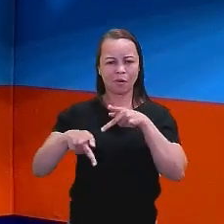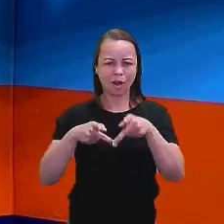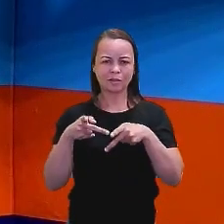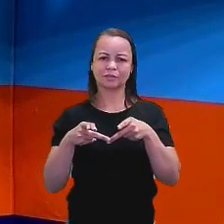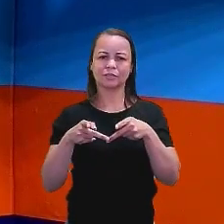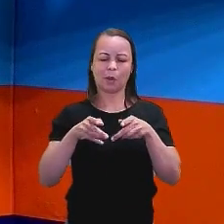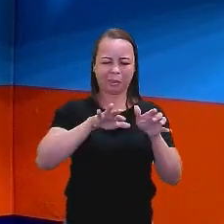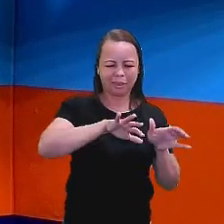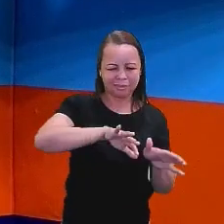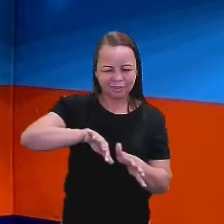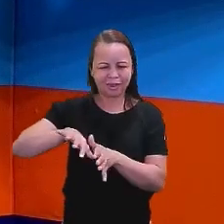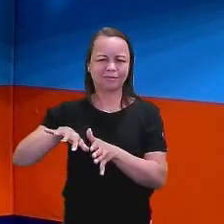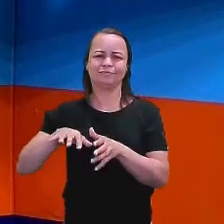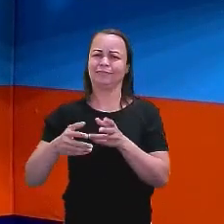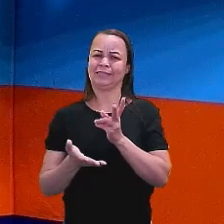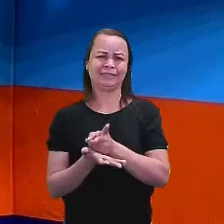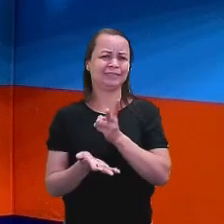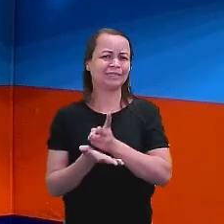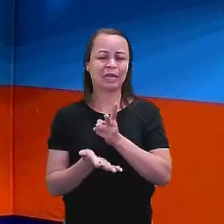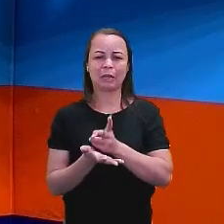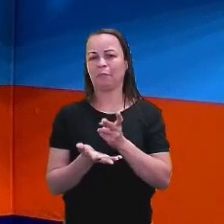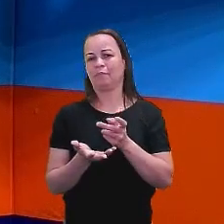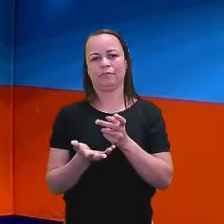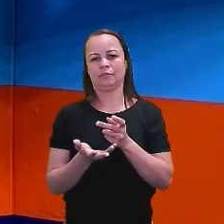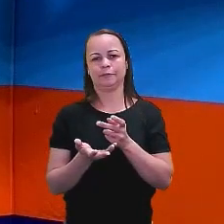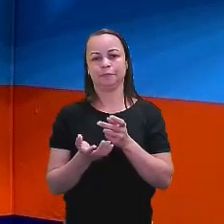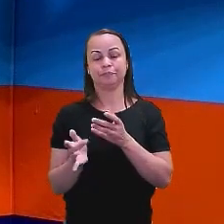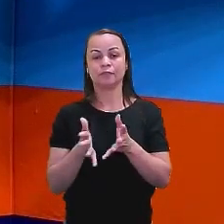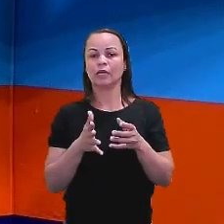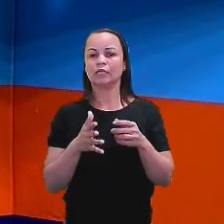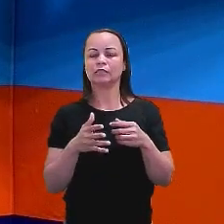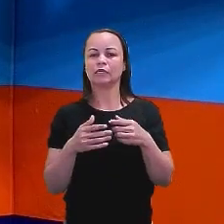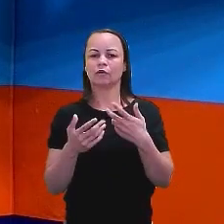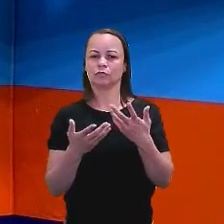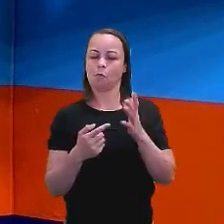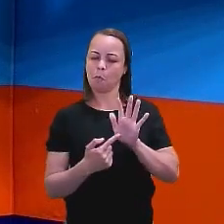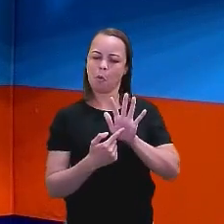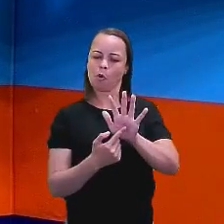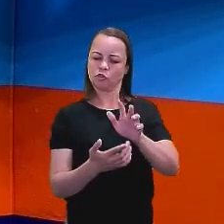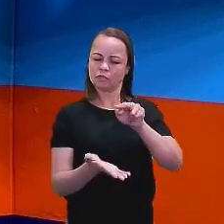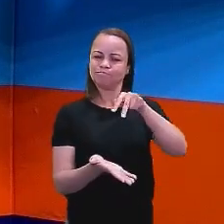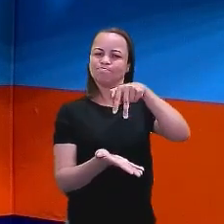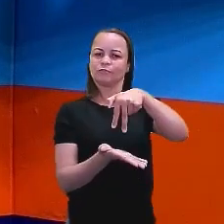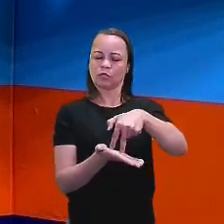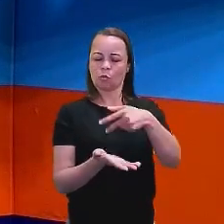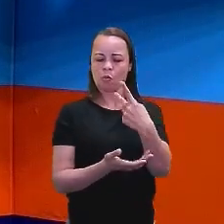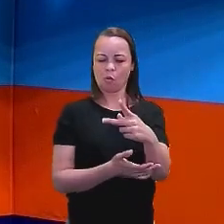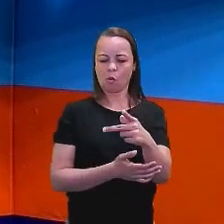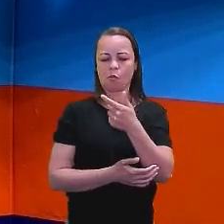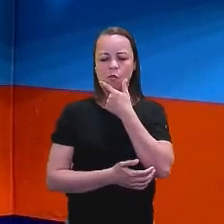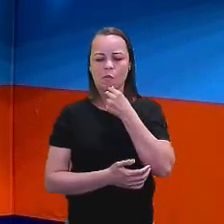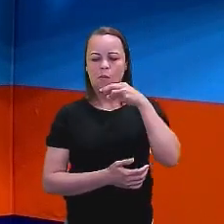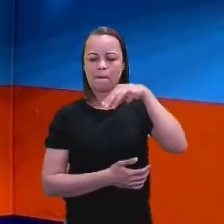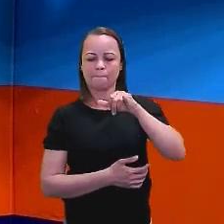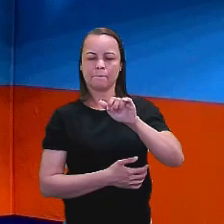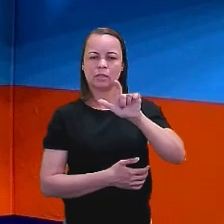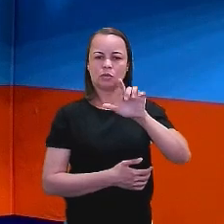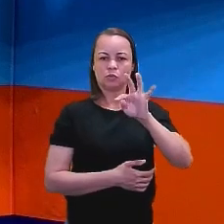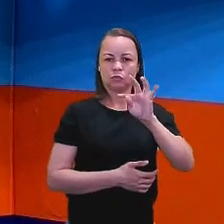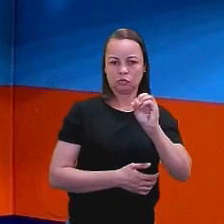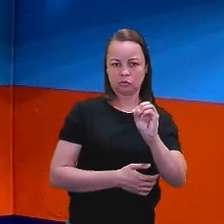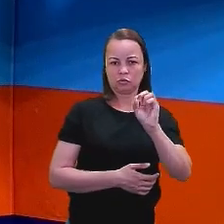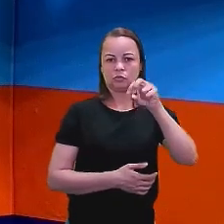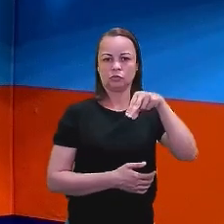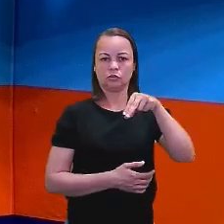em diversos aspectos. Então, trazer figuras como Milton Santos, Carolina de